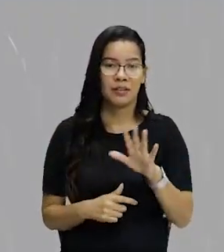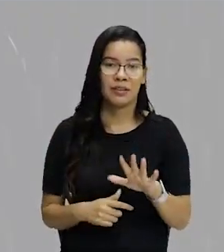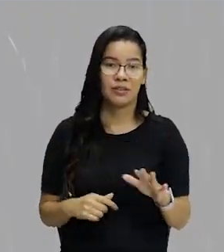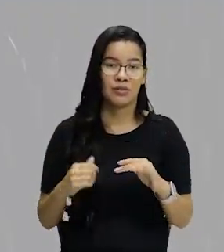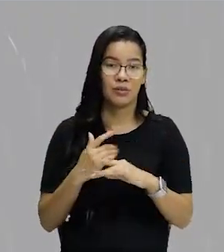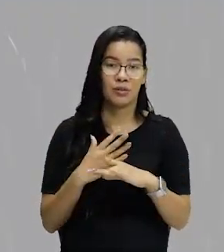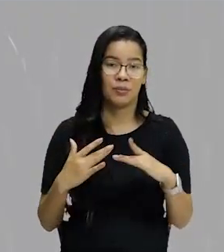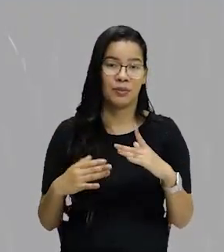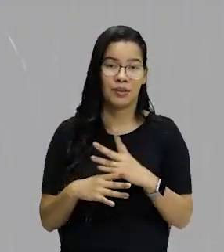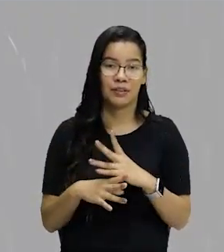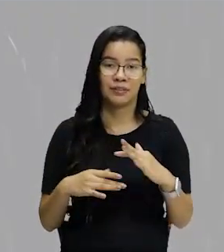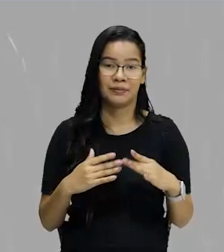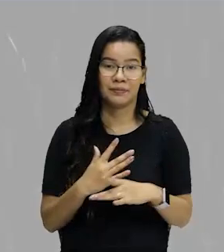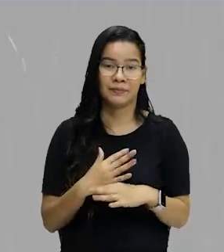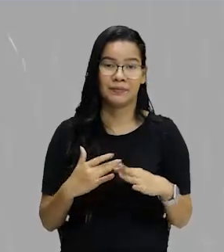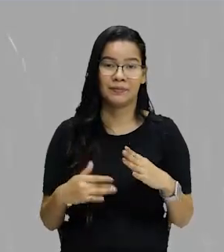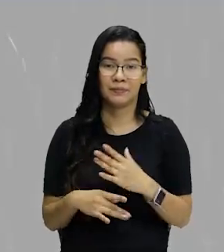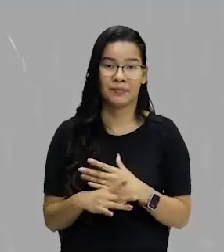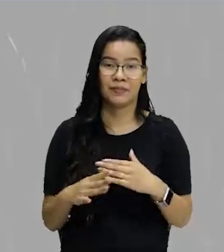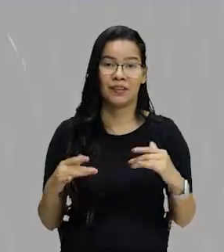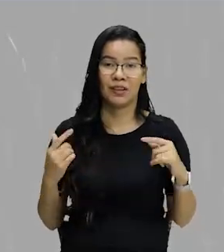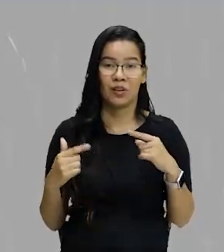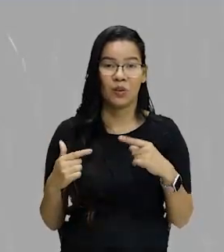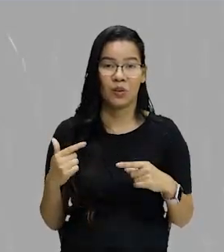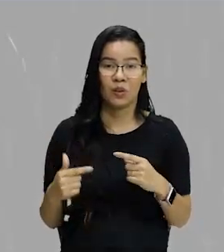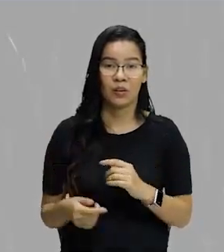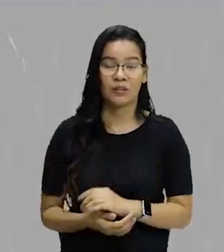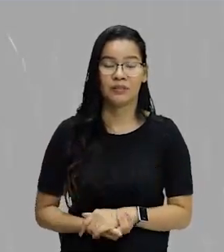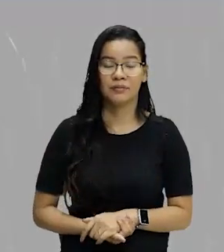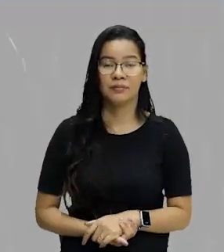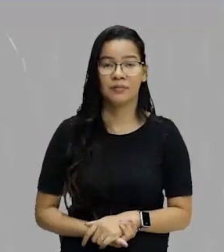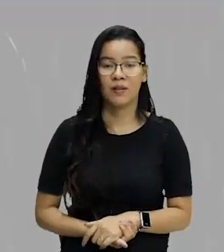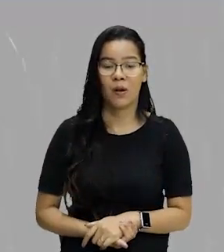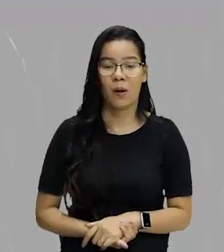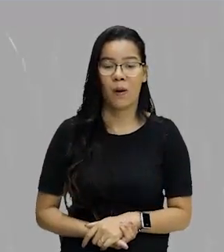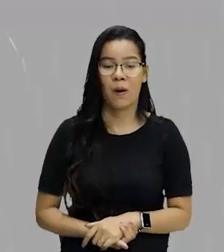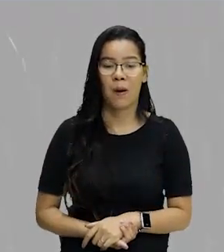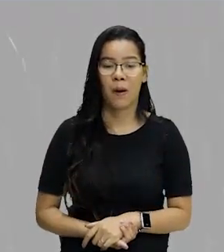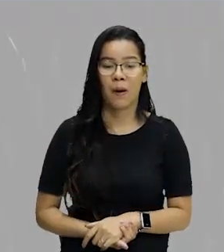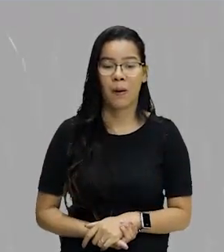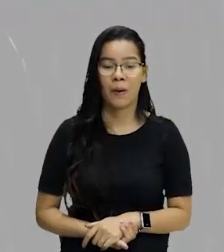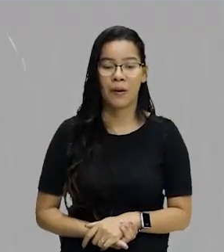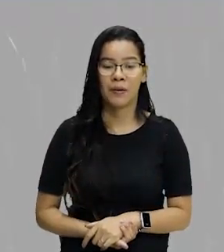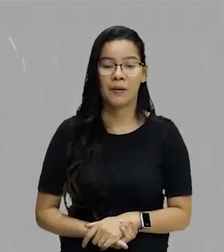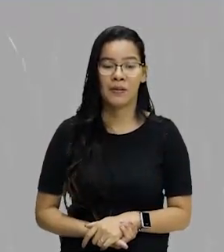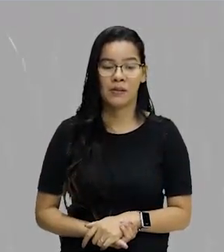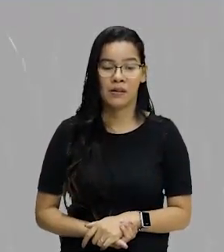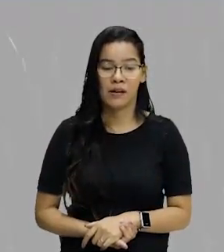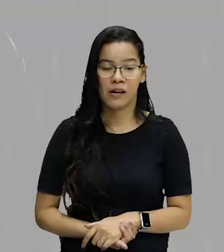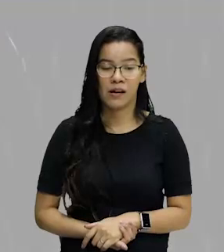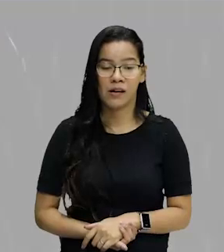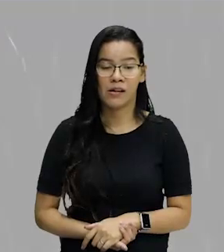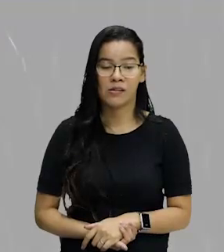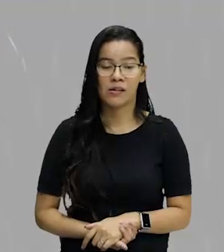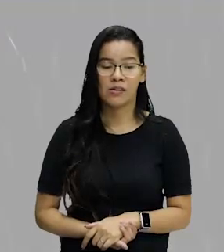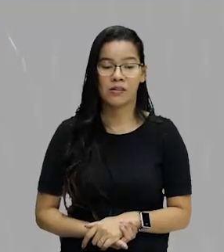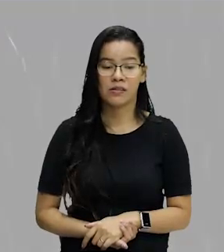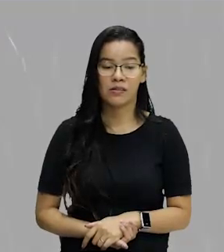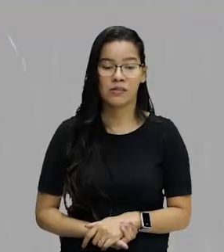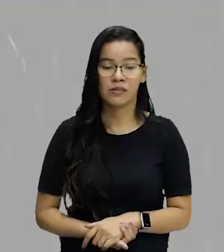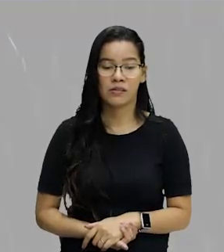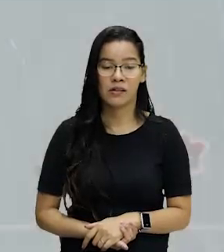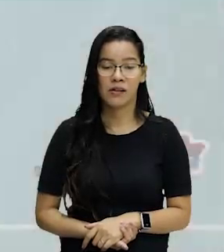urbanos, ambientes internos, ambientes controlados. Está aqui um ambiente natural e um ambiente